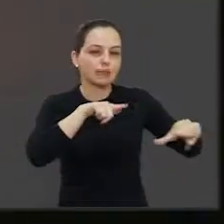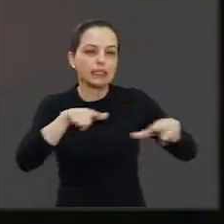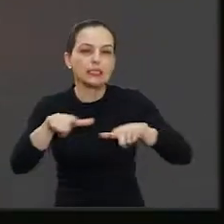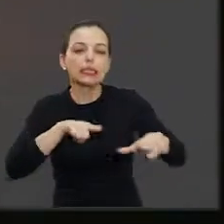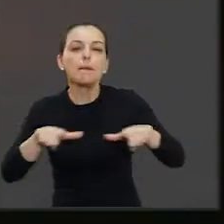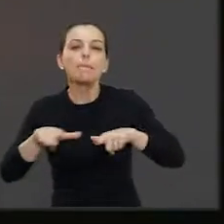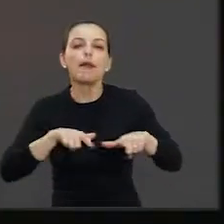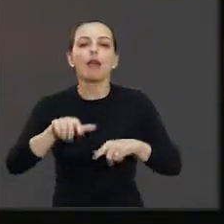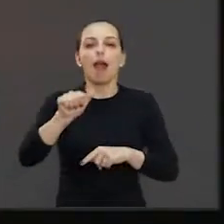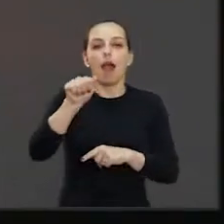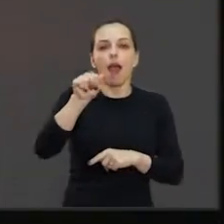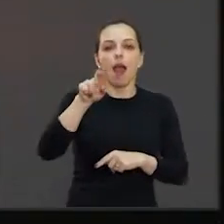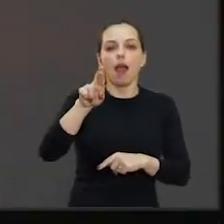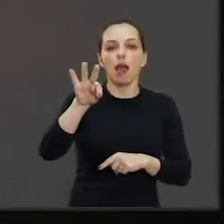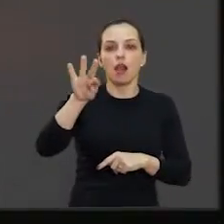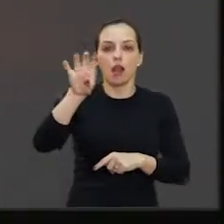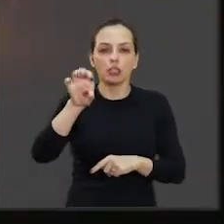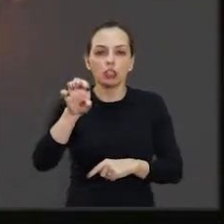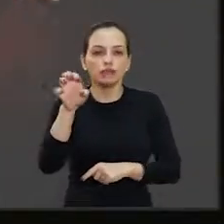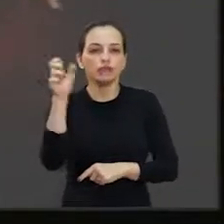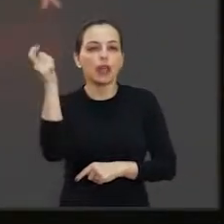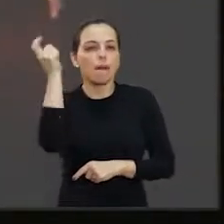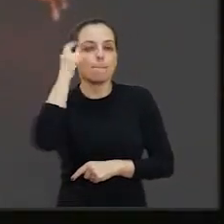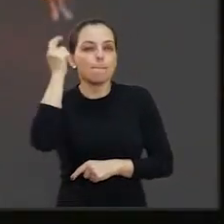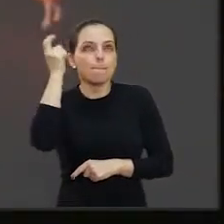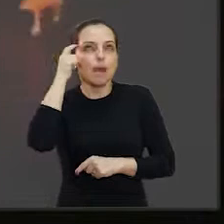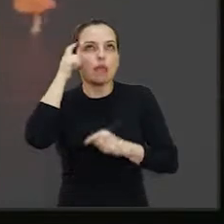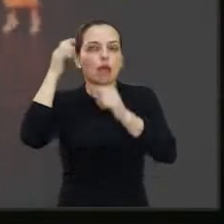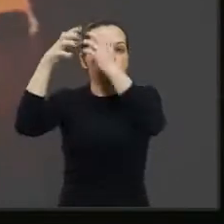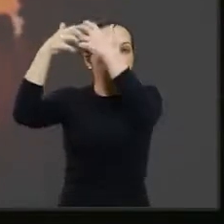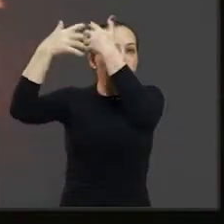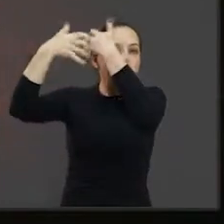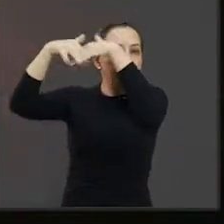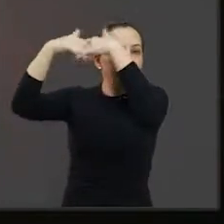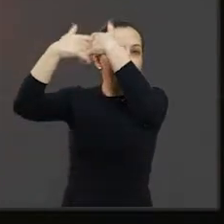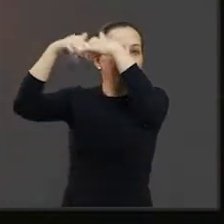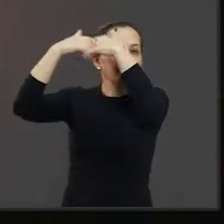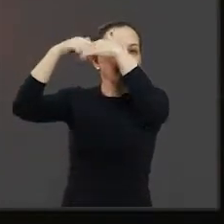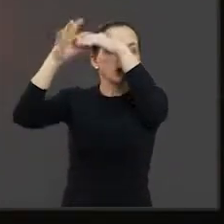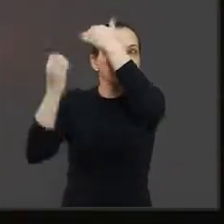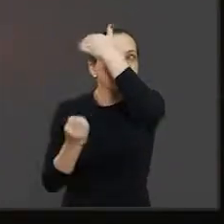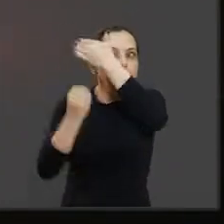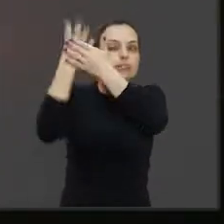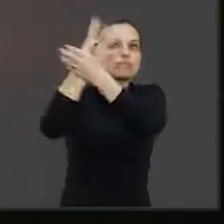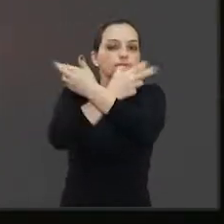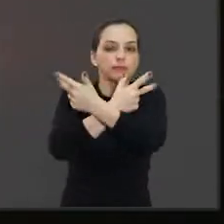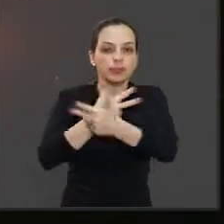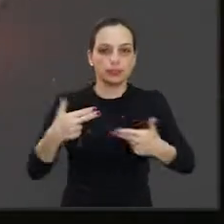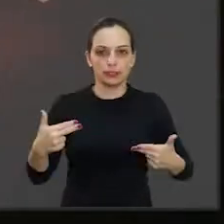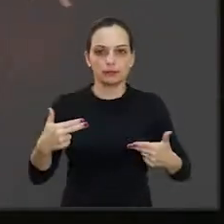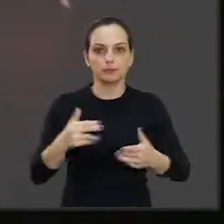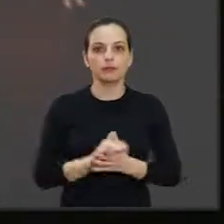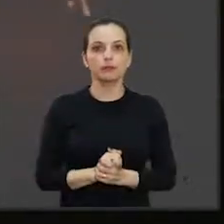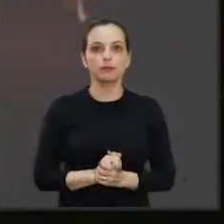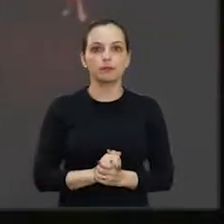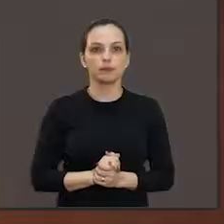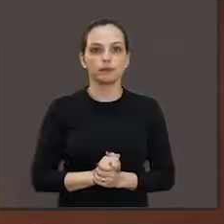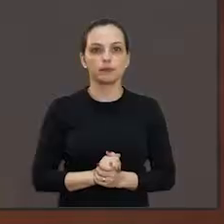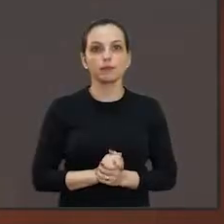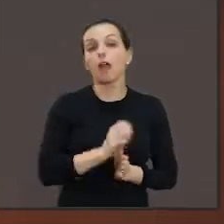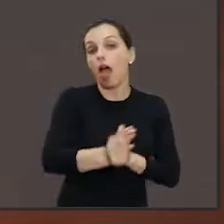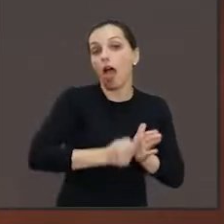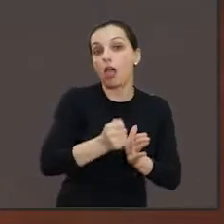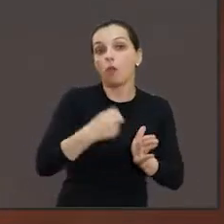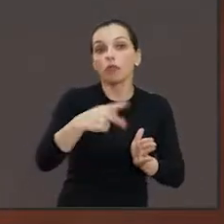verão, primavera, mas trazendo isso para o dia a dia do ser humano. E então, a cabeça de artista é uma coisa maravilhosa. Muita